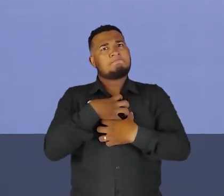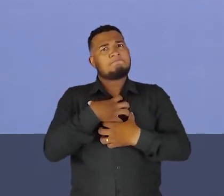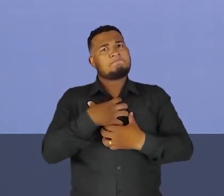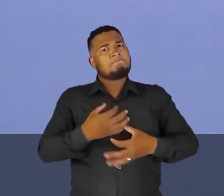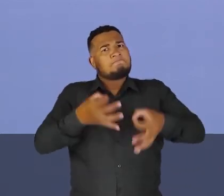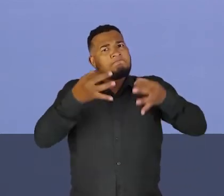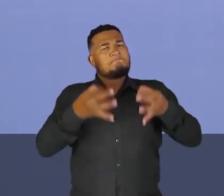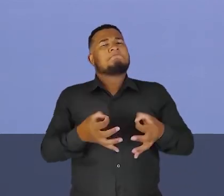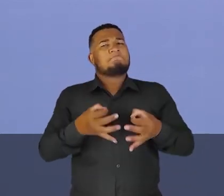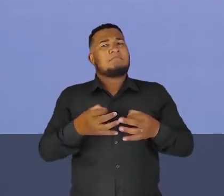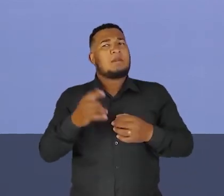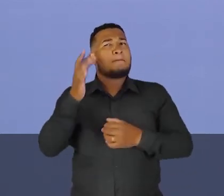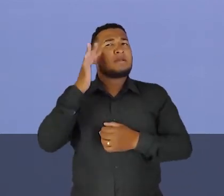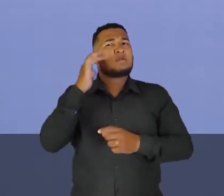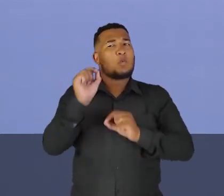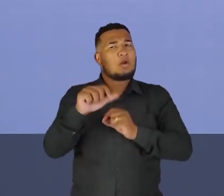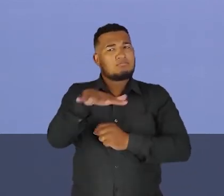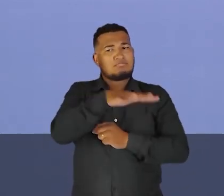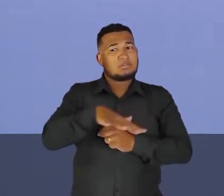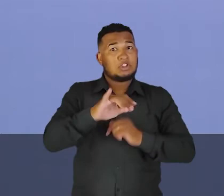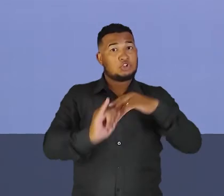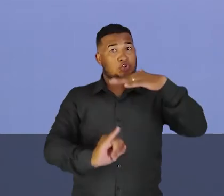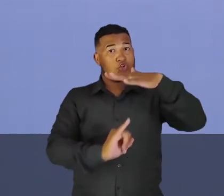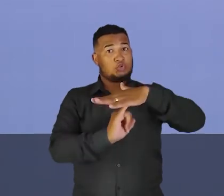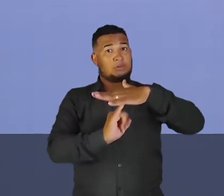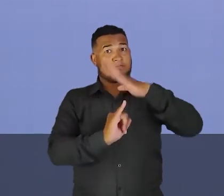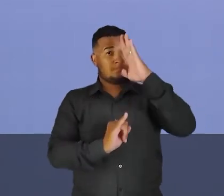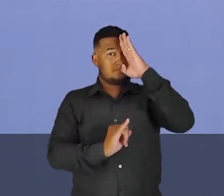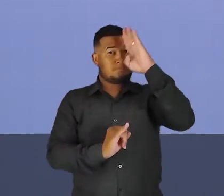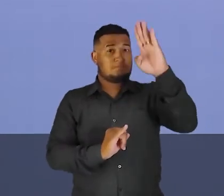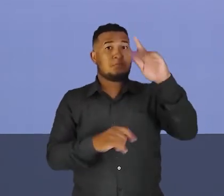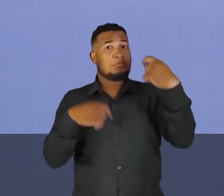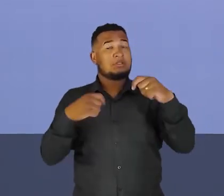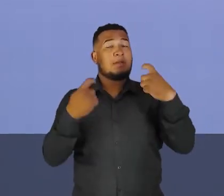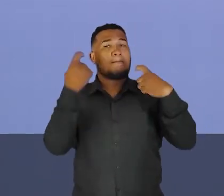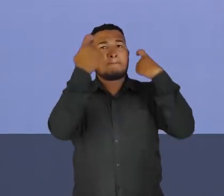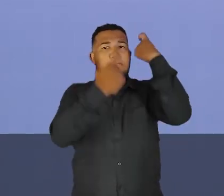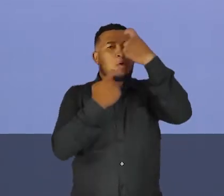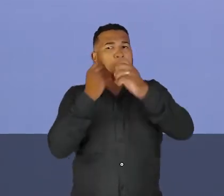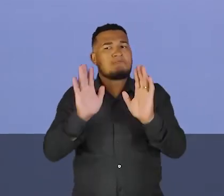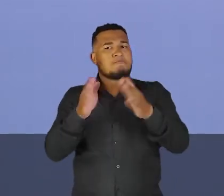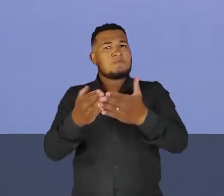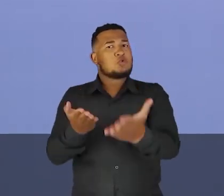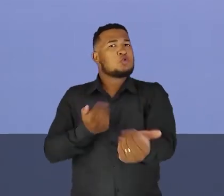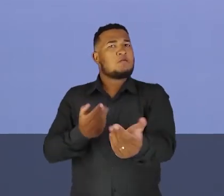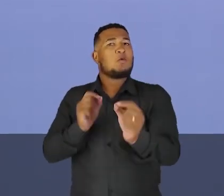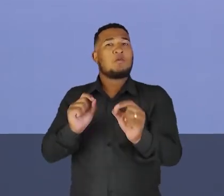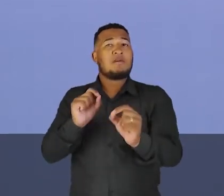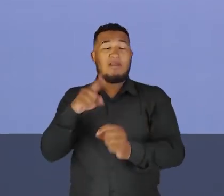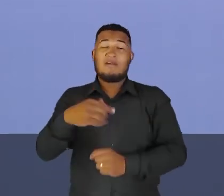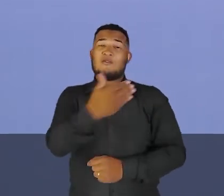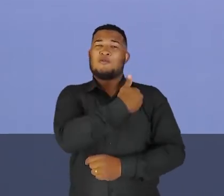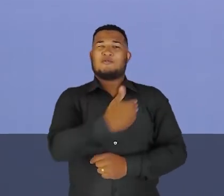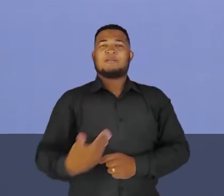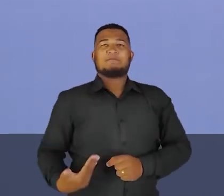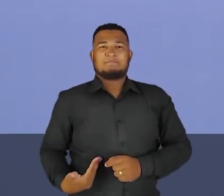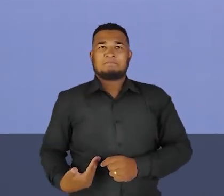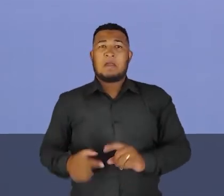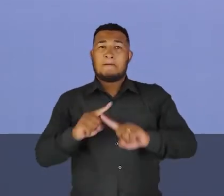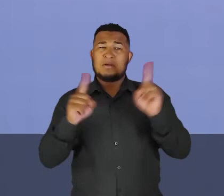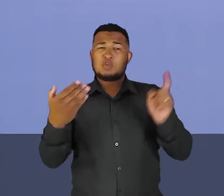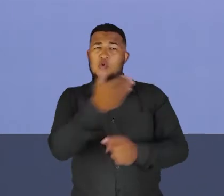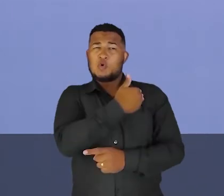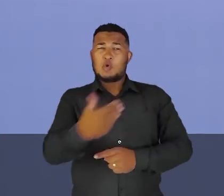e a gente tem que pensar que a instituição maior, que na verdade tem que se preocupar com a juventude, é o Estado. E a gente tem observado que o Estado